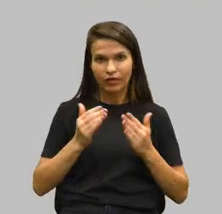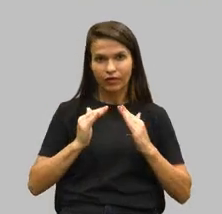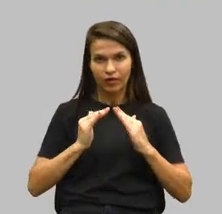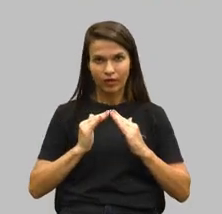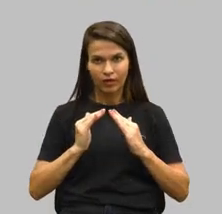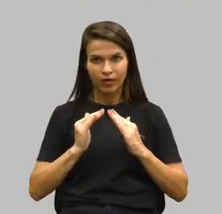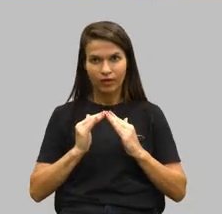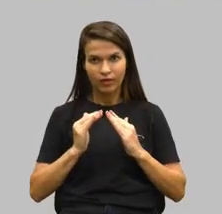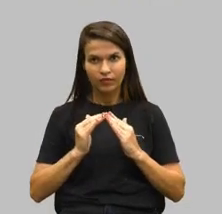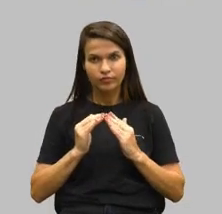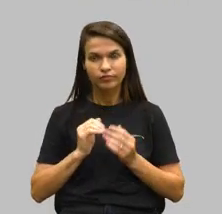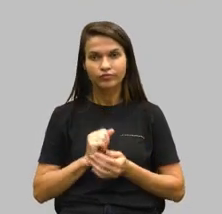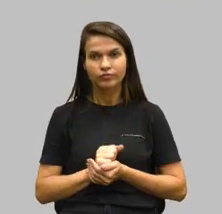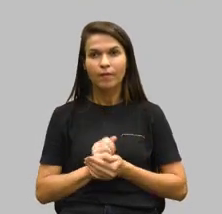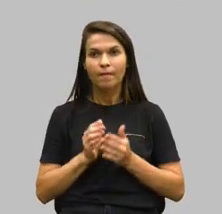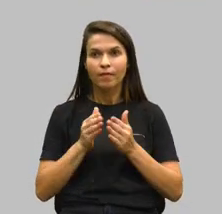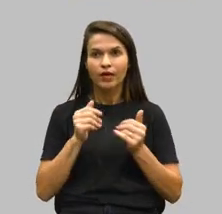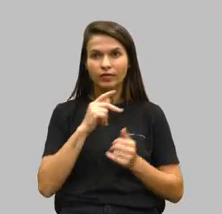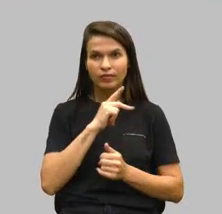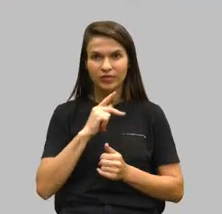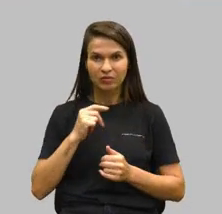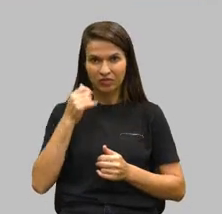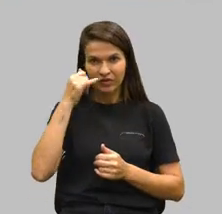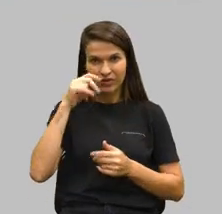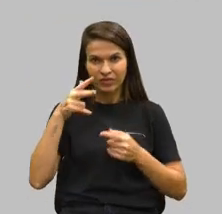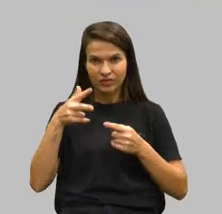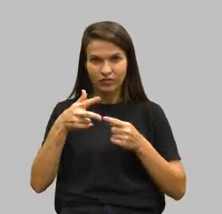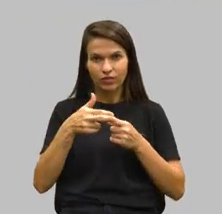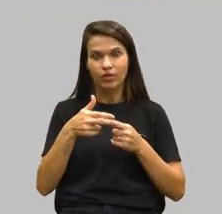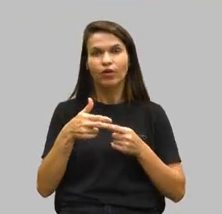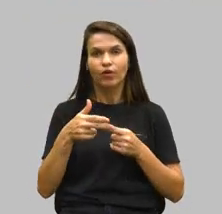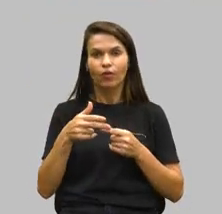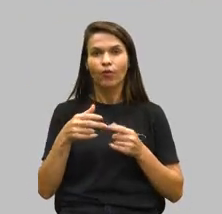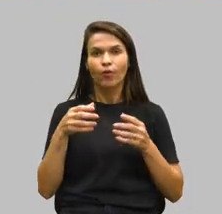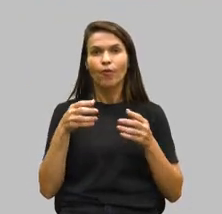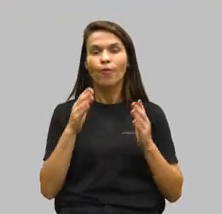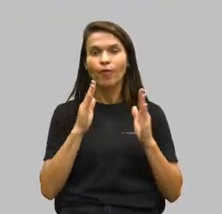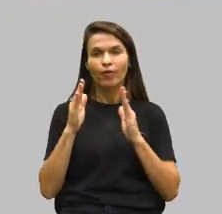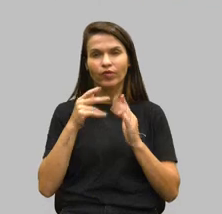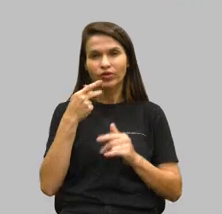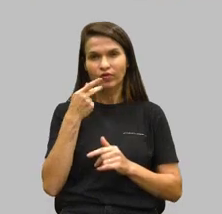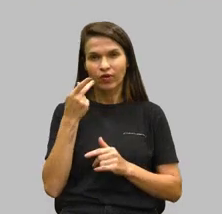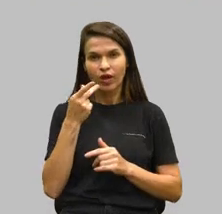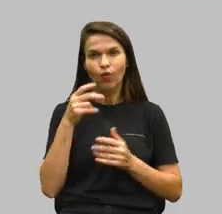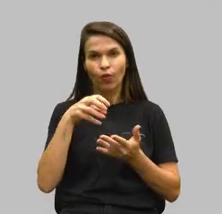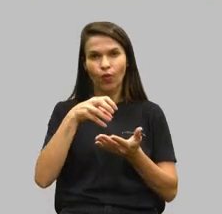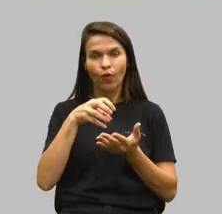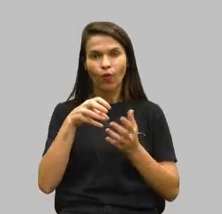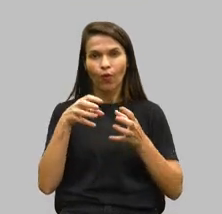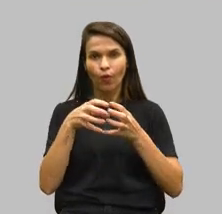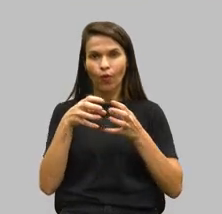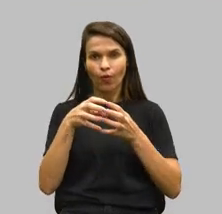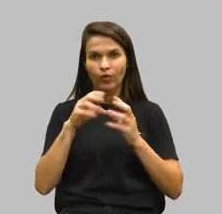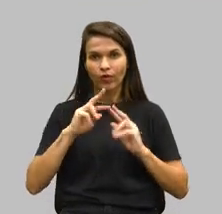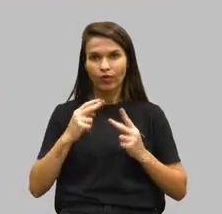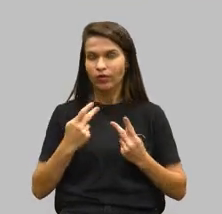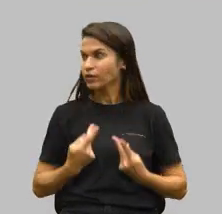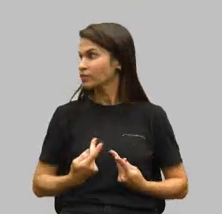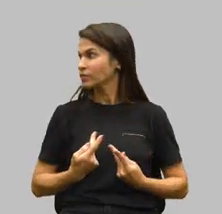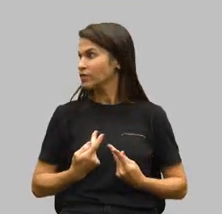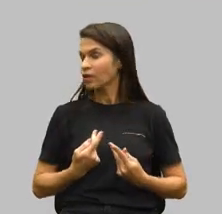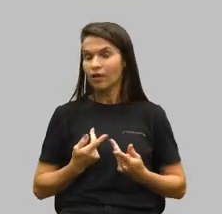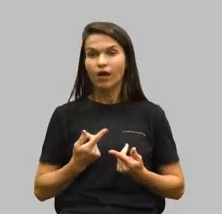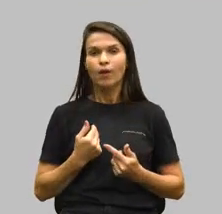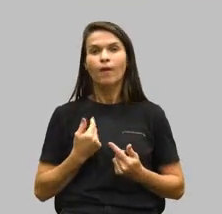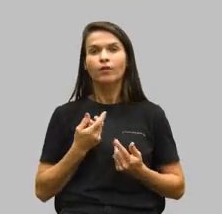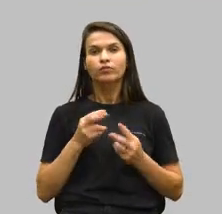peço presidenta também de não ser cortada acho que é o momento falar da comissão de direitos humanos e trazer algumas indagações mas eu espero ser